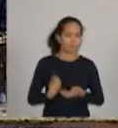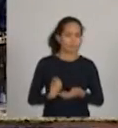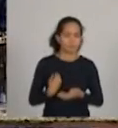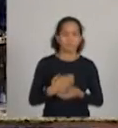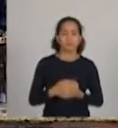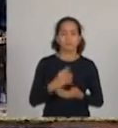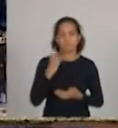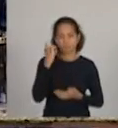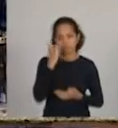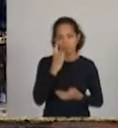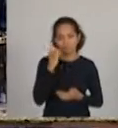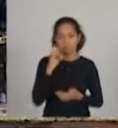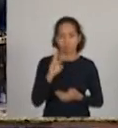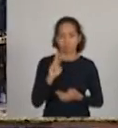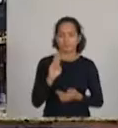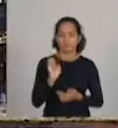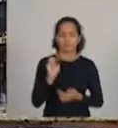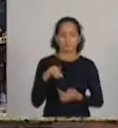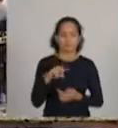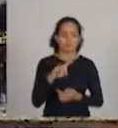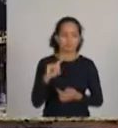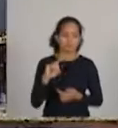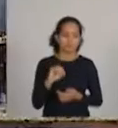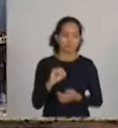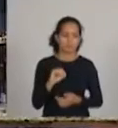Ausente, deputado Renzo Vasconcelos.